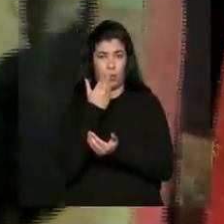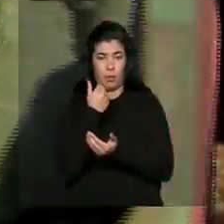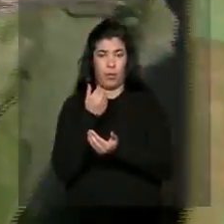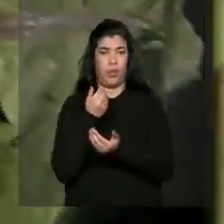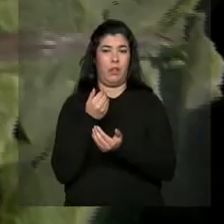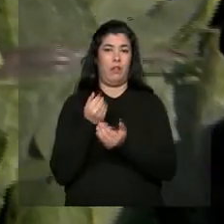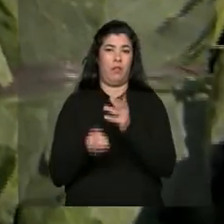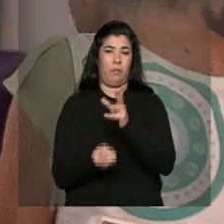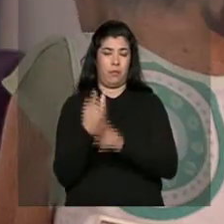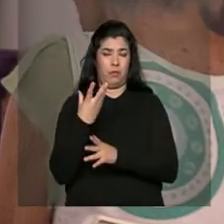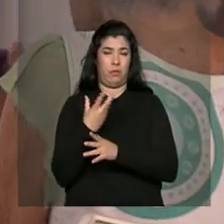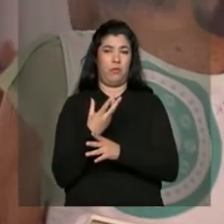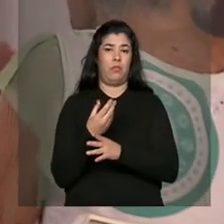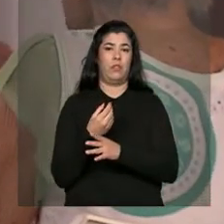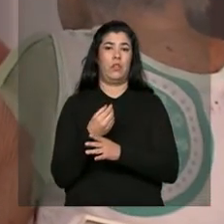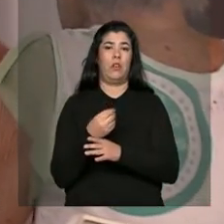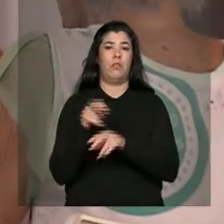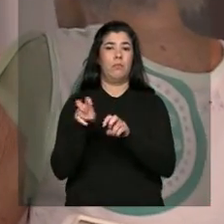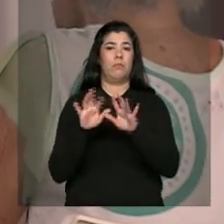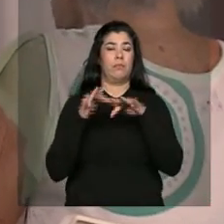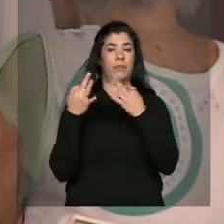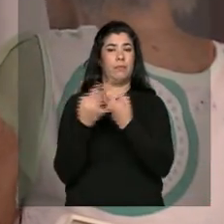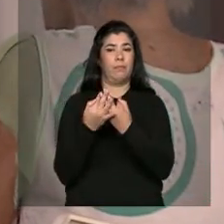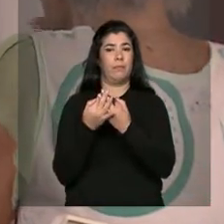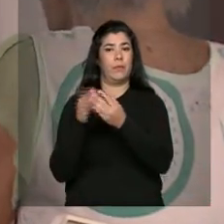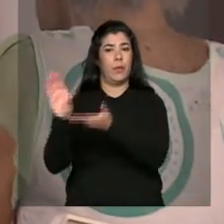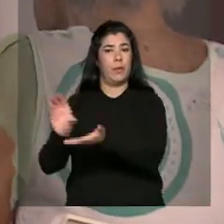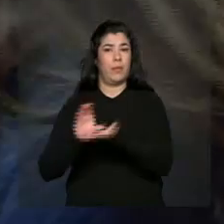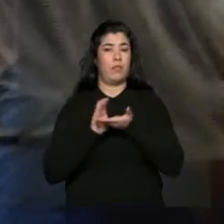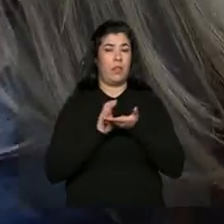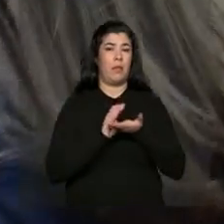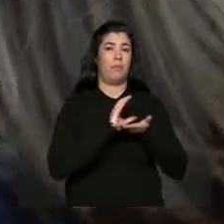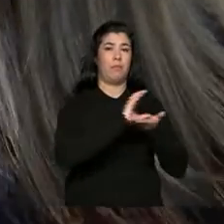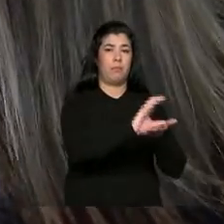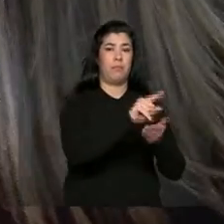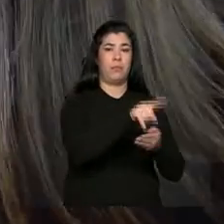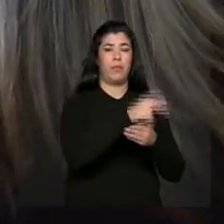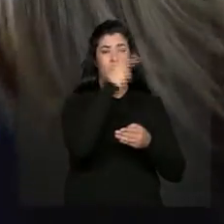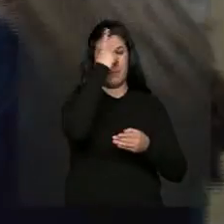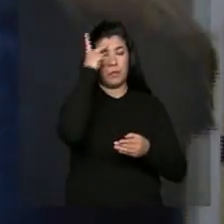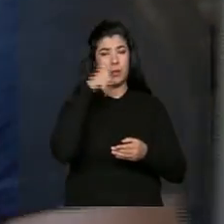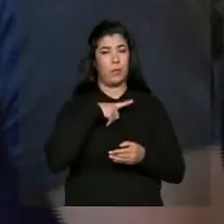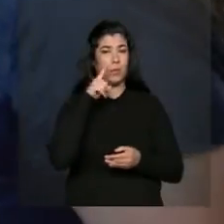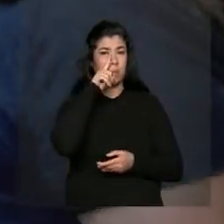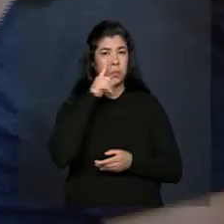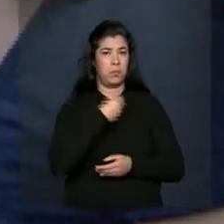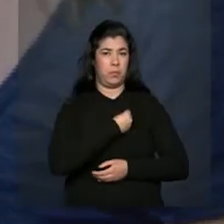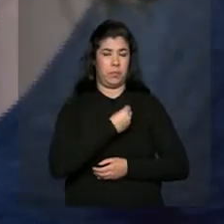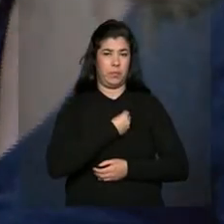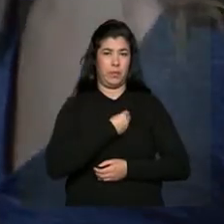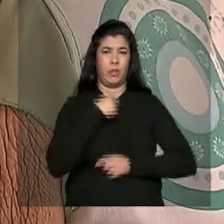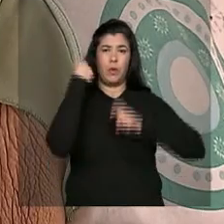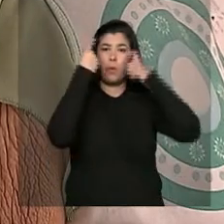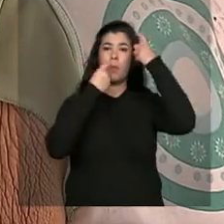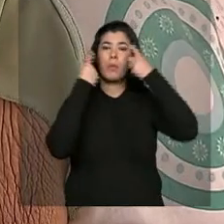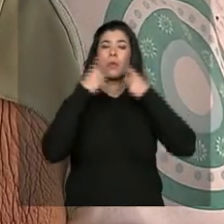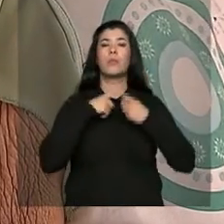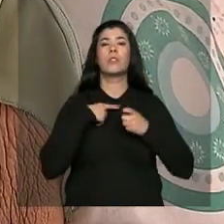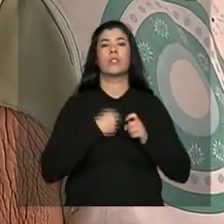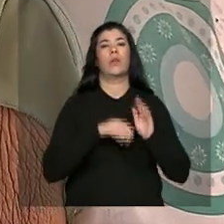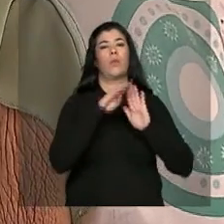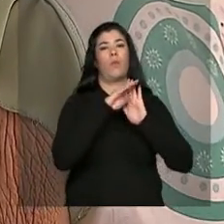e ajuda a alimentar pessoas em situação de risco. Segundo a Marisa, a preocupação é ter um